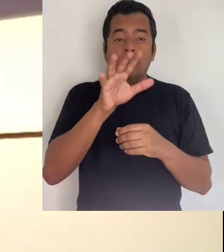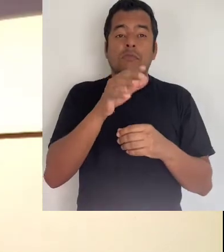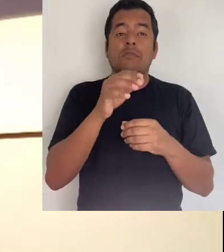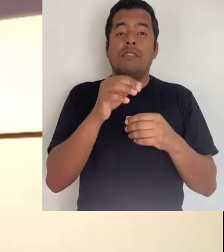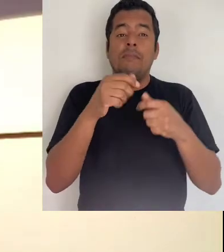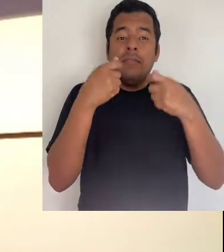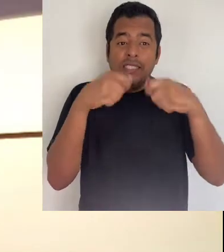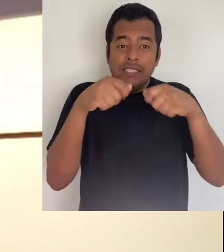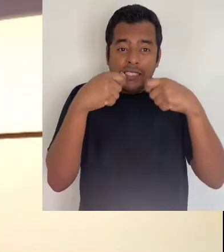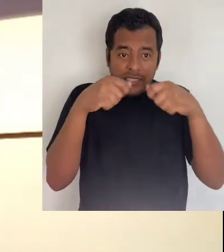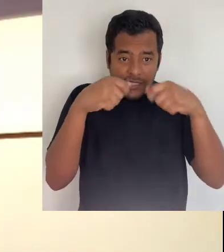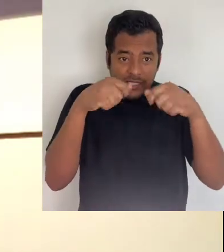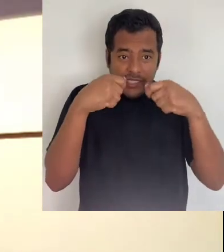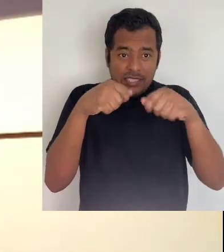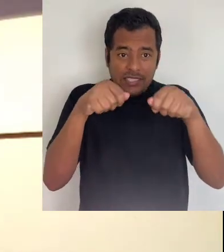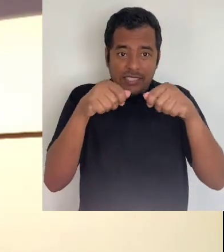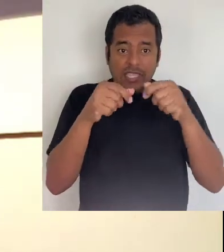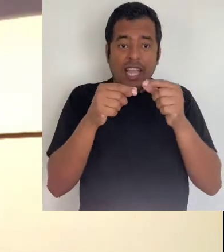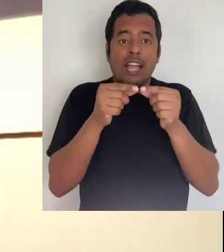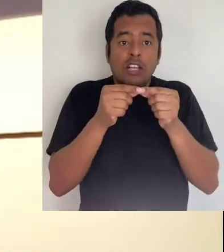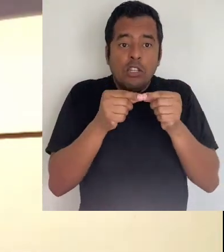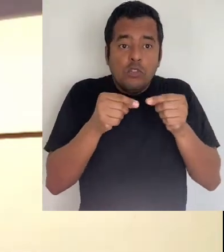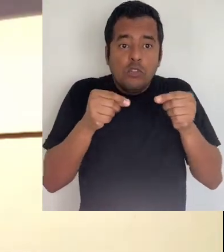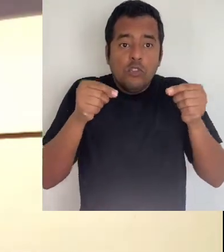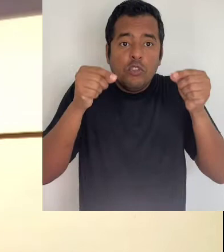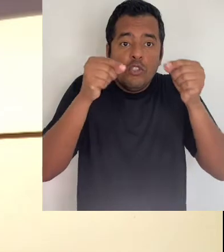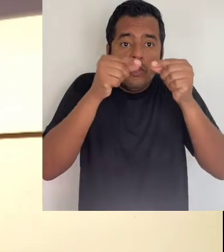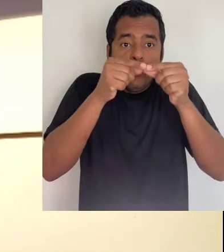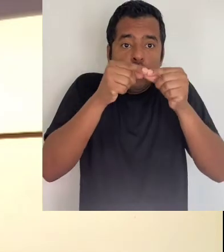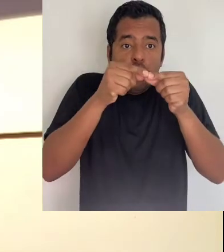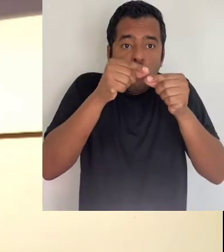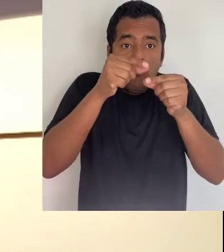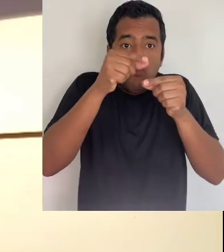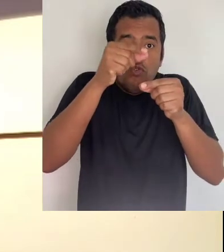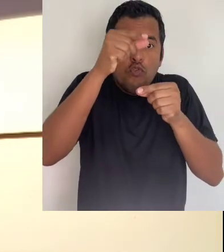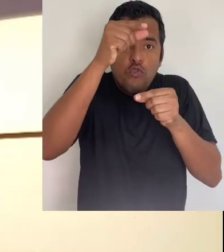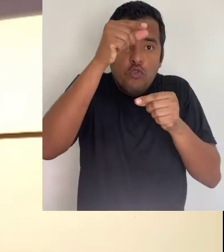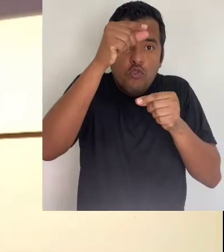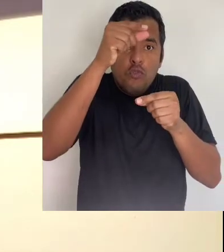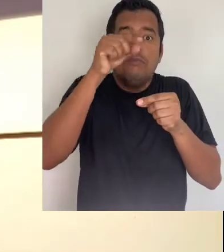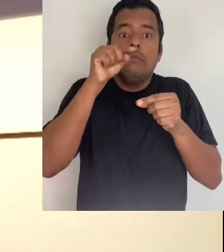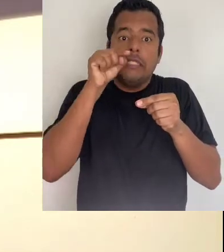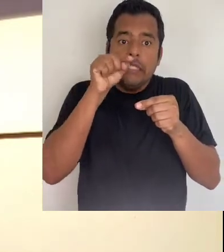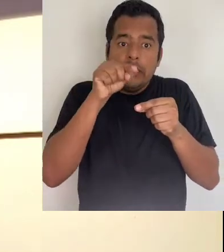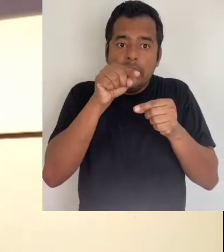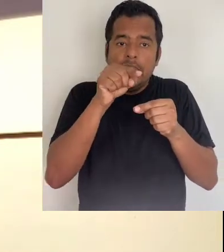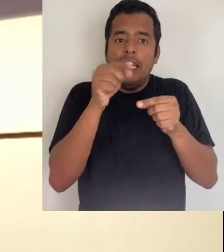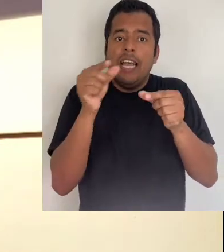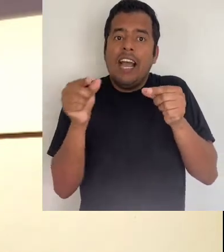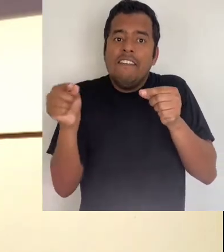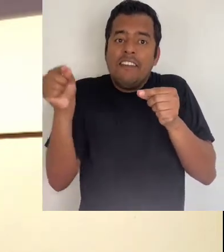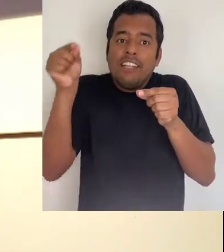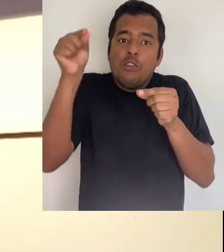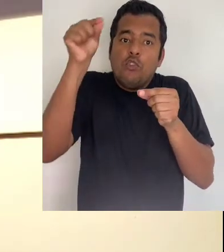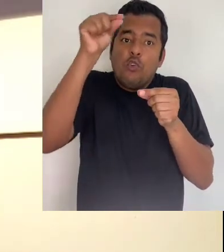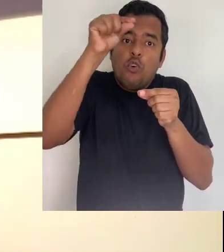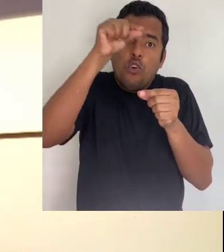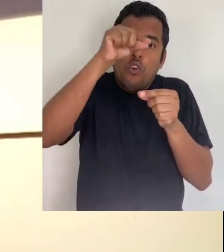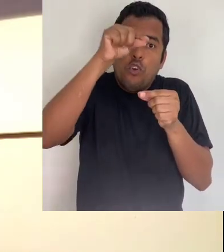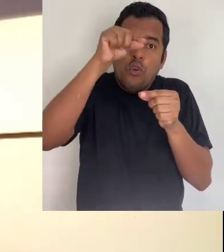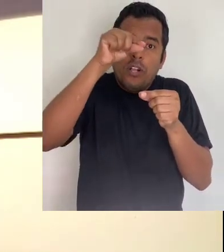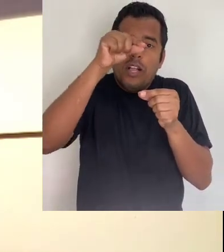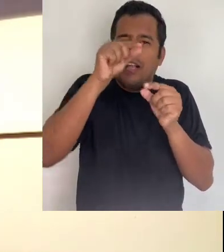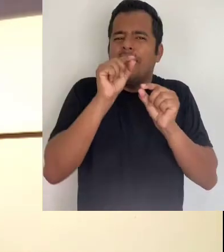aqui? Inicialmente, você vai utilizar um balão de fundo redondo, e vocês irão colocar nesse balão de